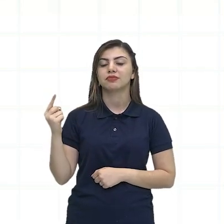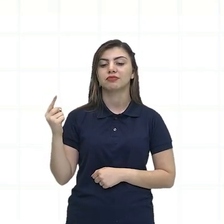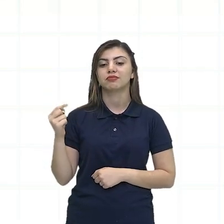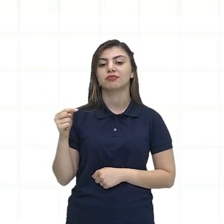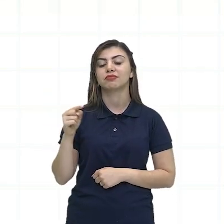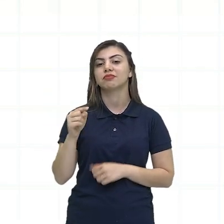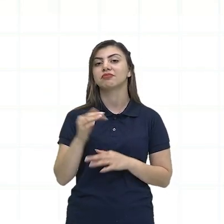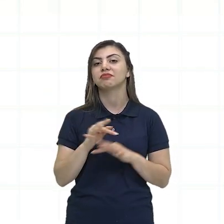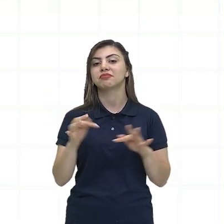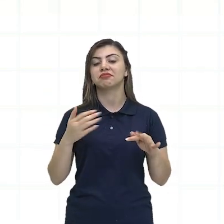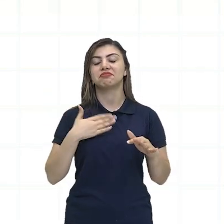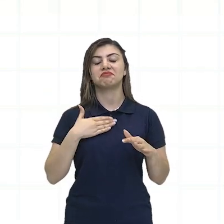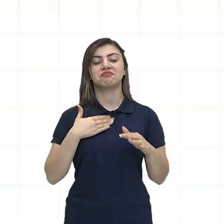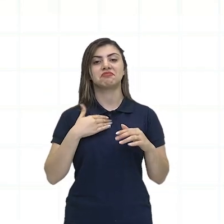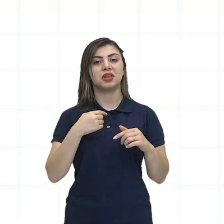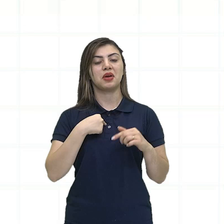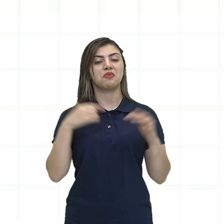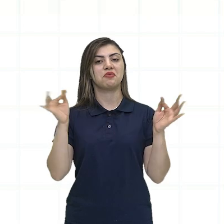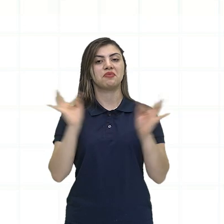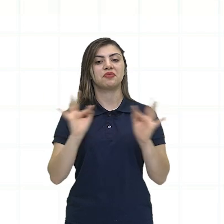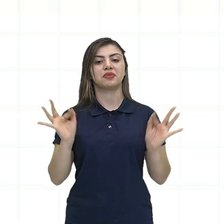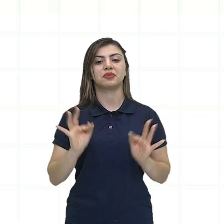bem feliz, ok?